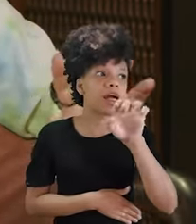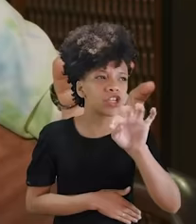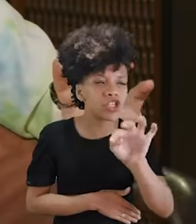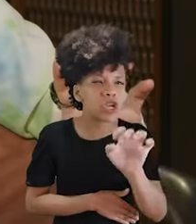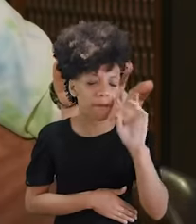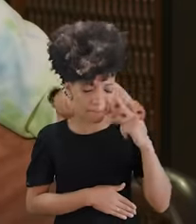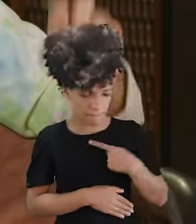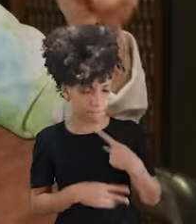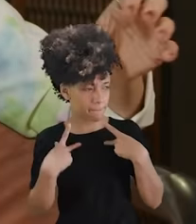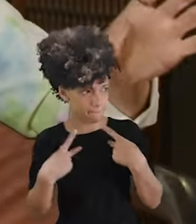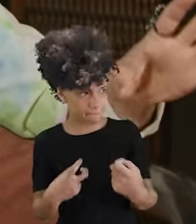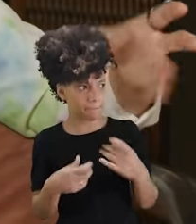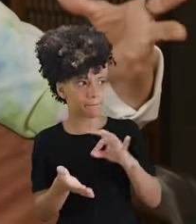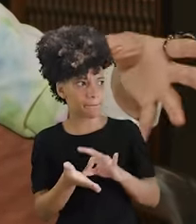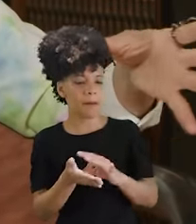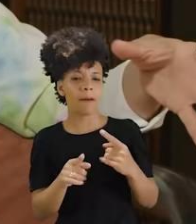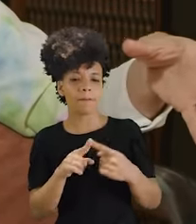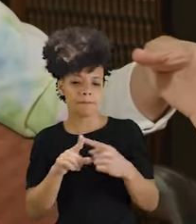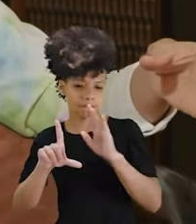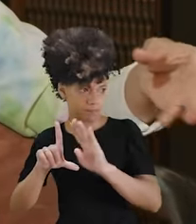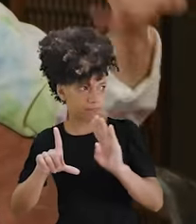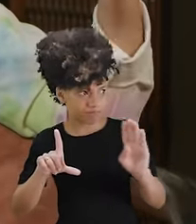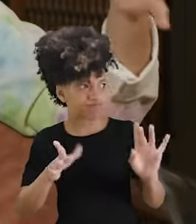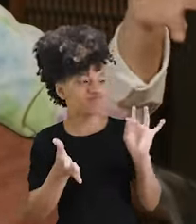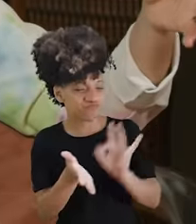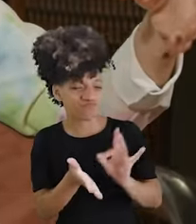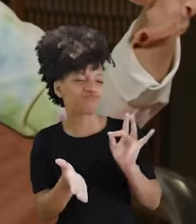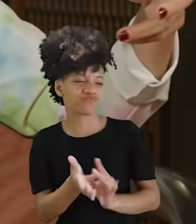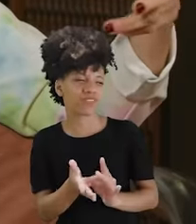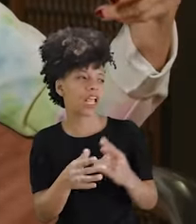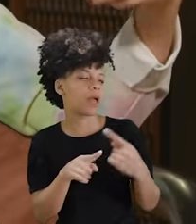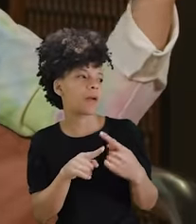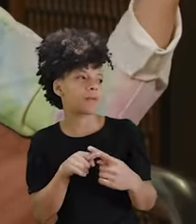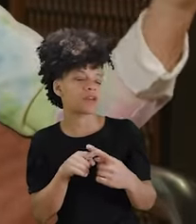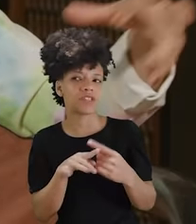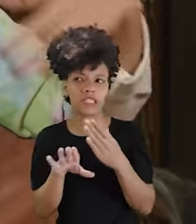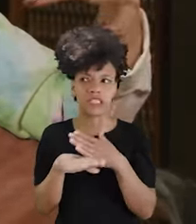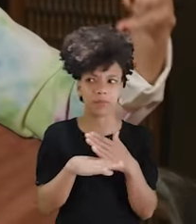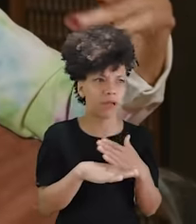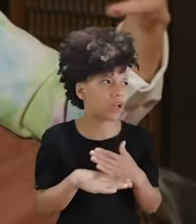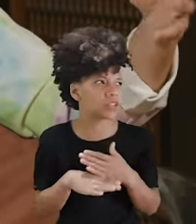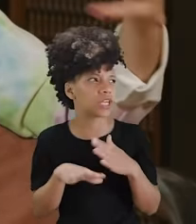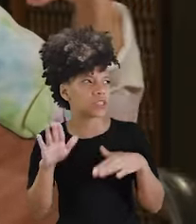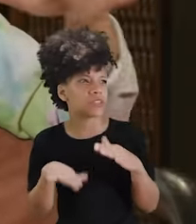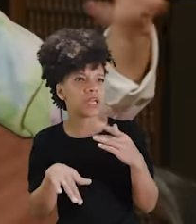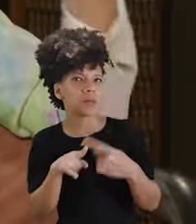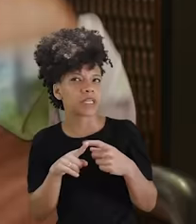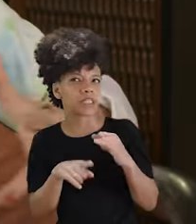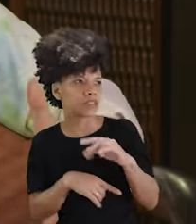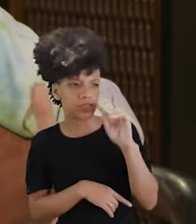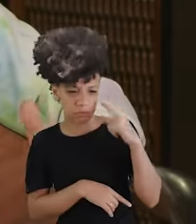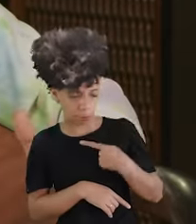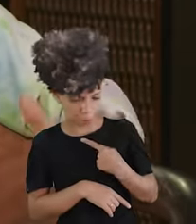para se conhecer melhor porque realmente é o verdadeiro Big Brother Big Brother você acaba se perdendo muitas